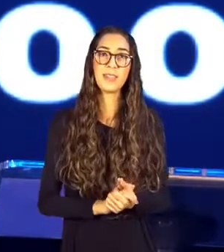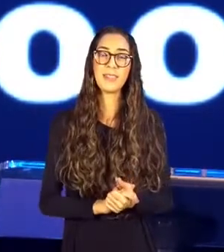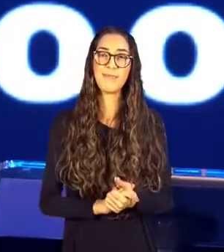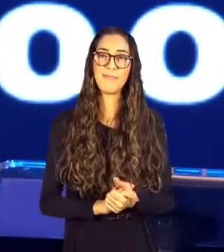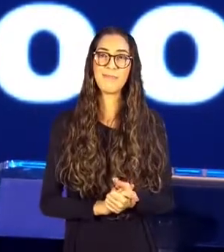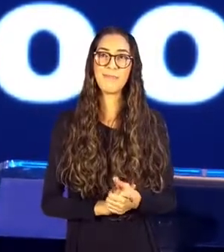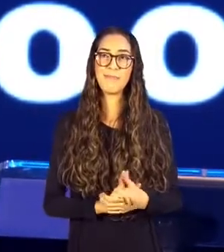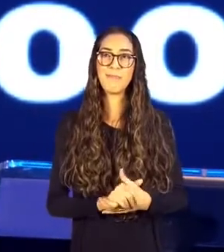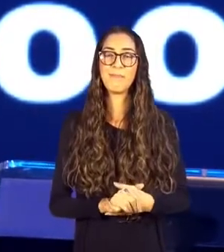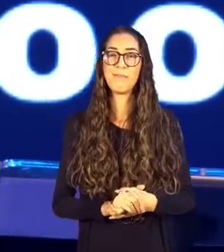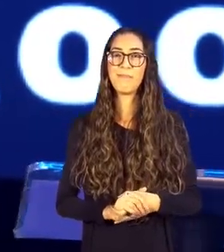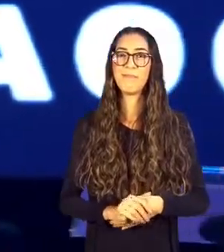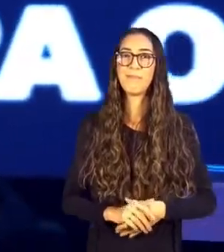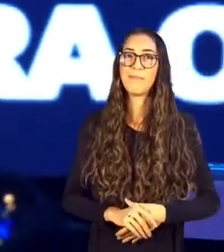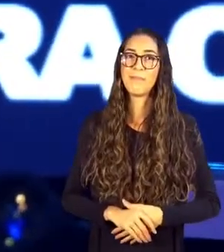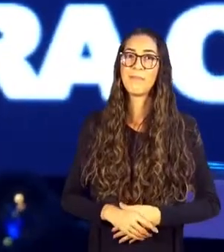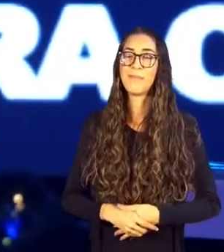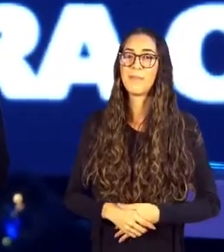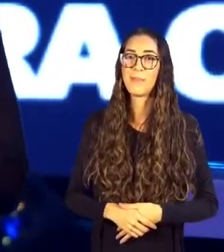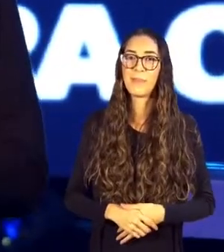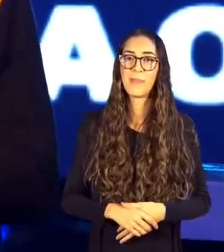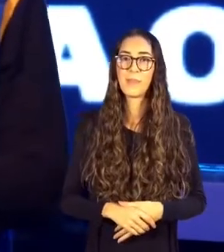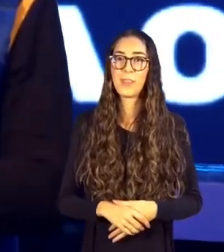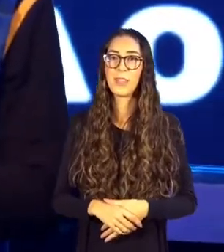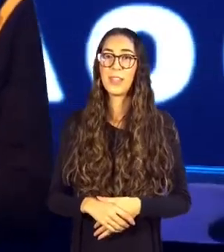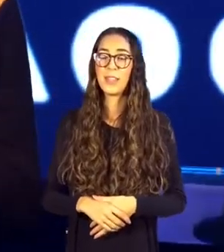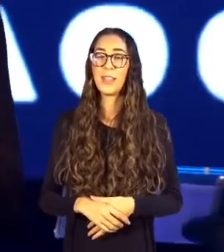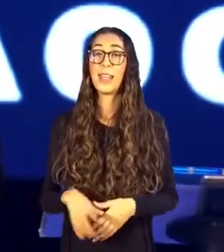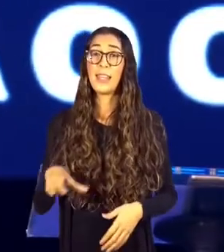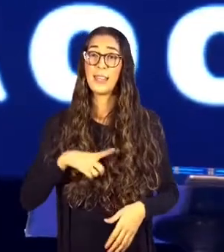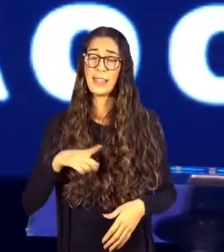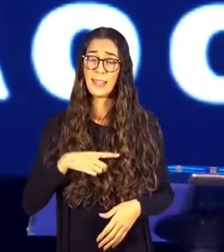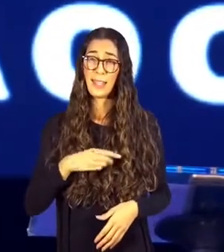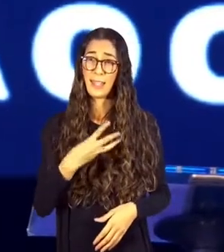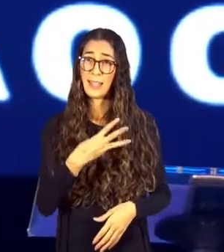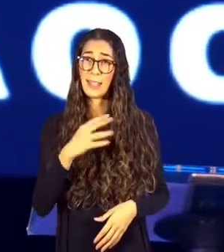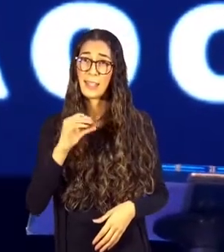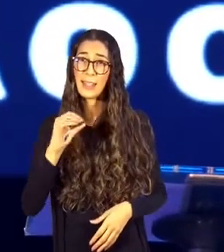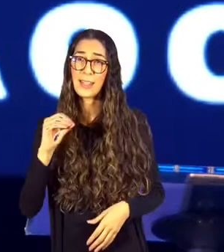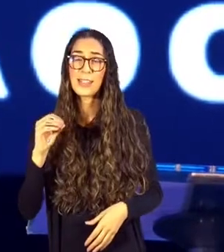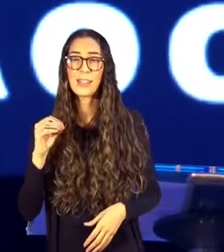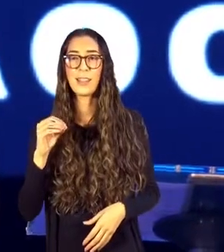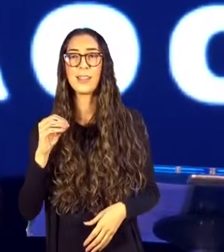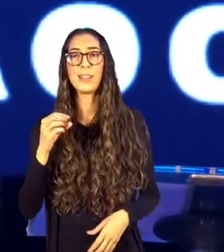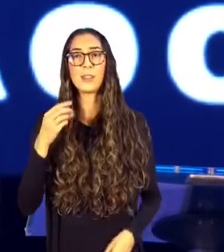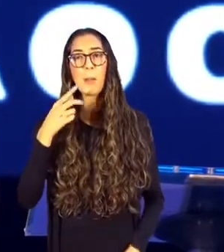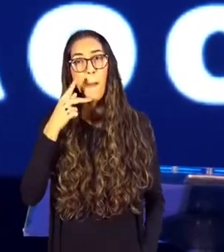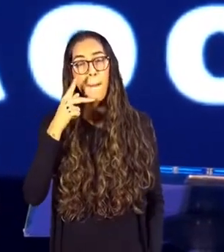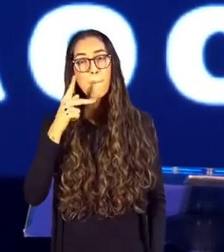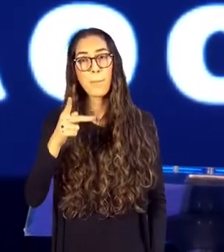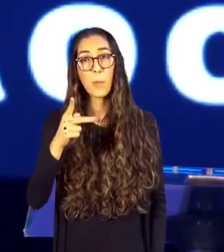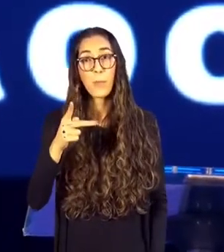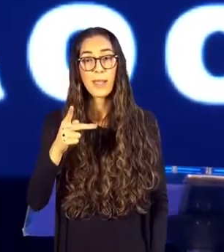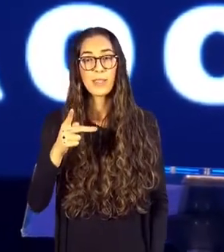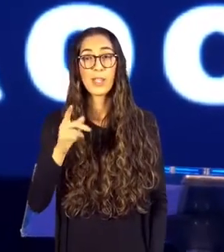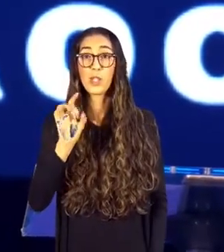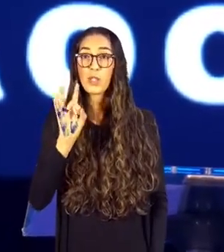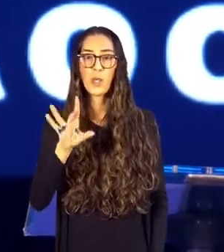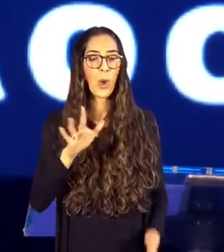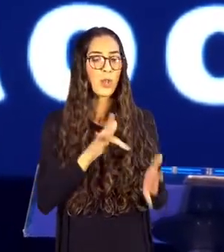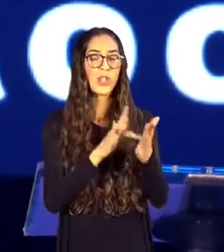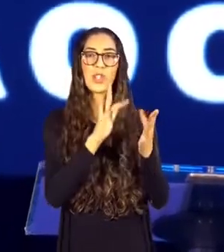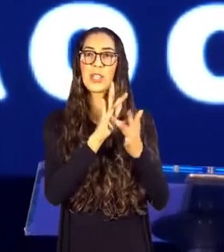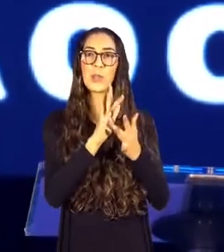promessas, só em relação a Jesus. É 1 elevado à 47ª potência,